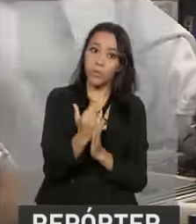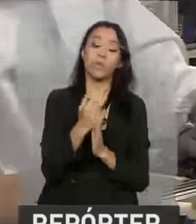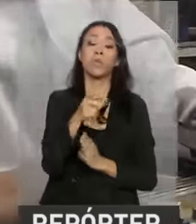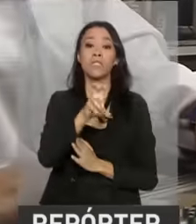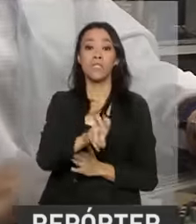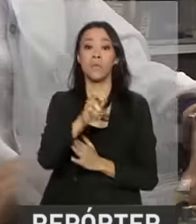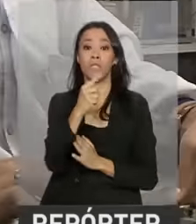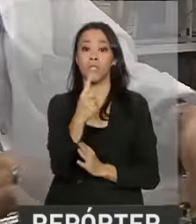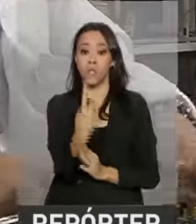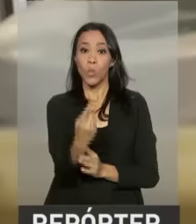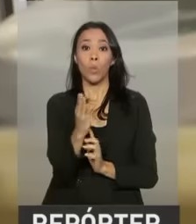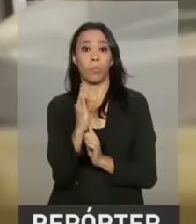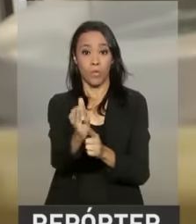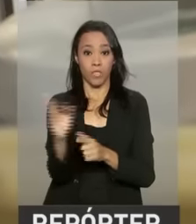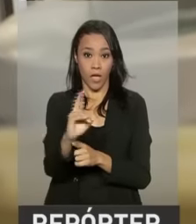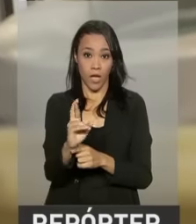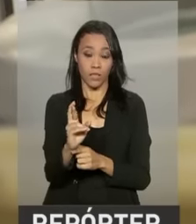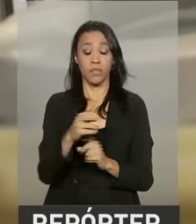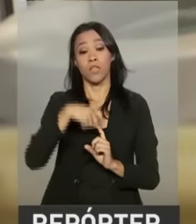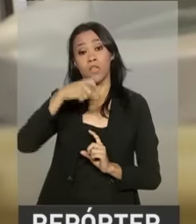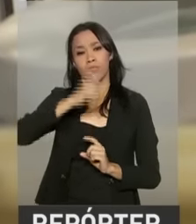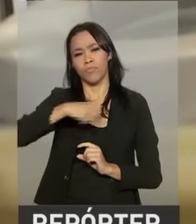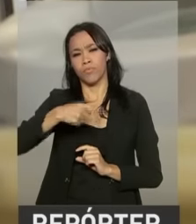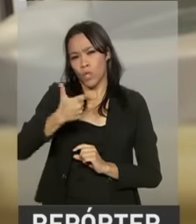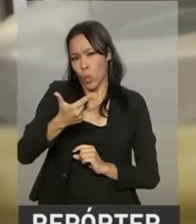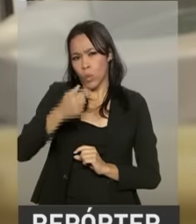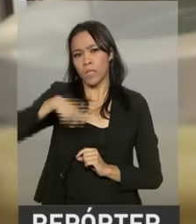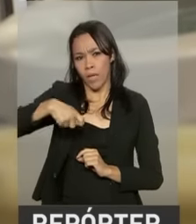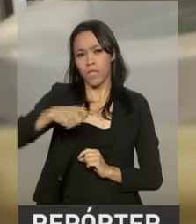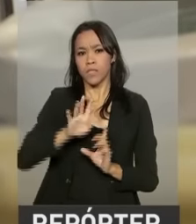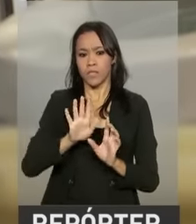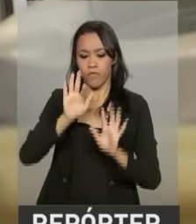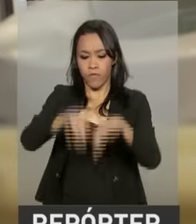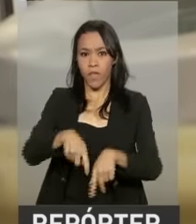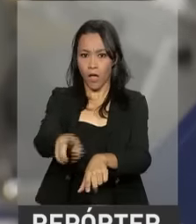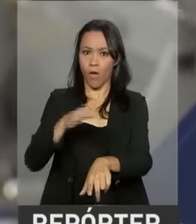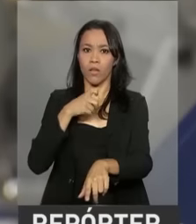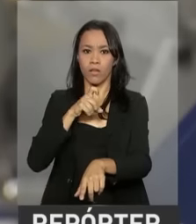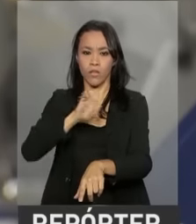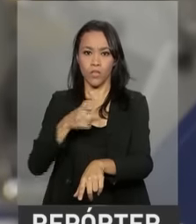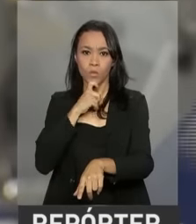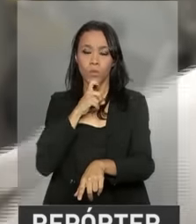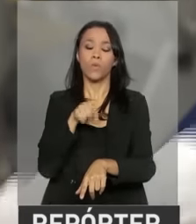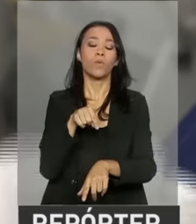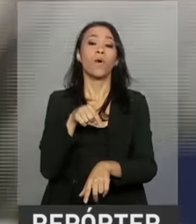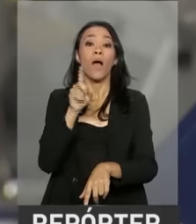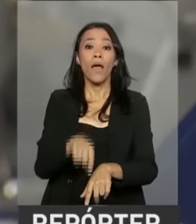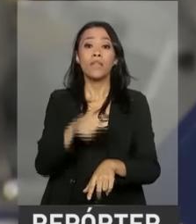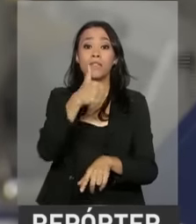R1 bilhões deais já nos últimos 12 meses encerrados em julho o déficit ultrapassa